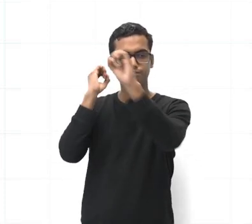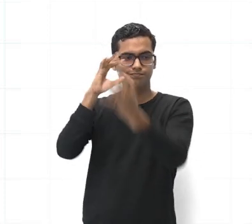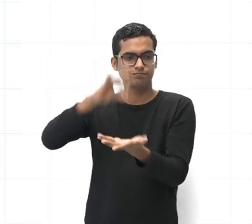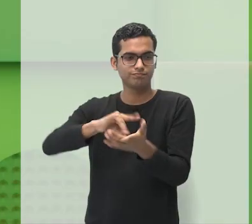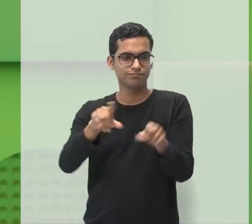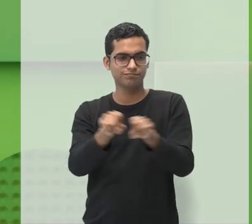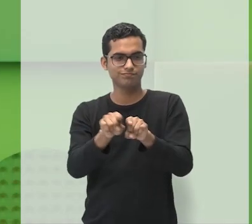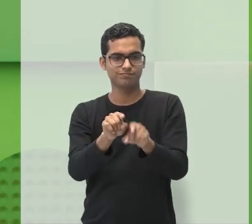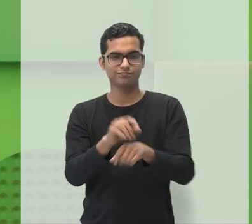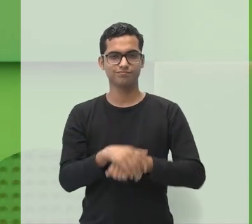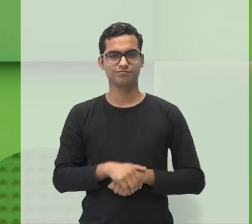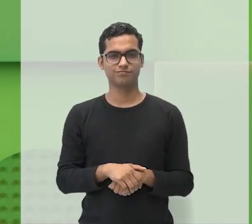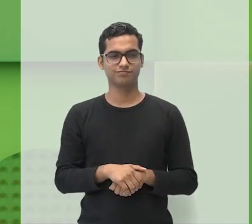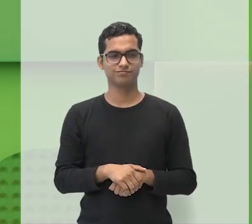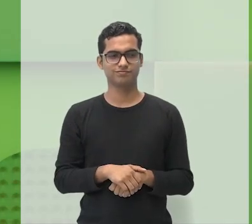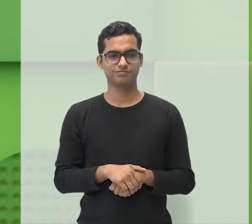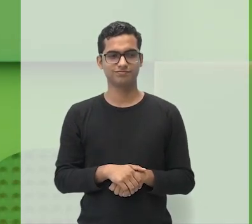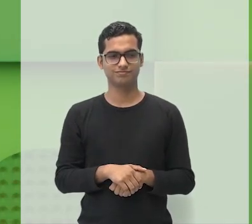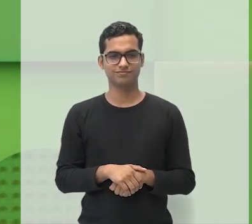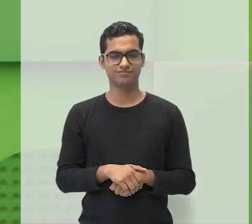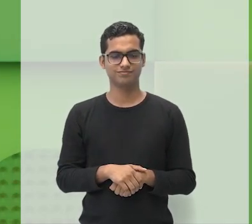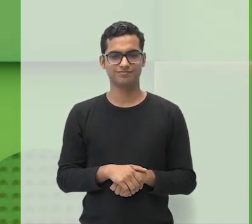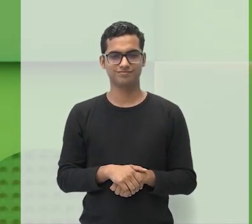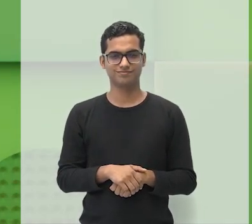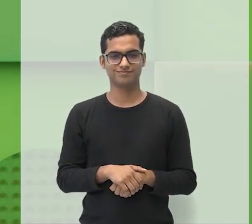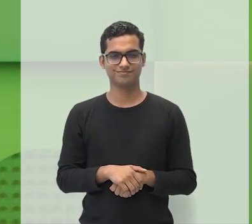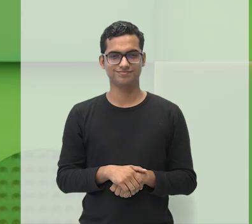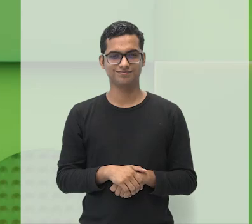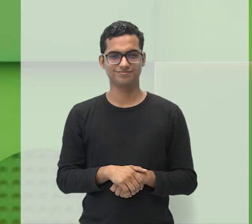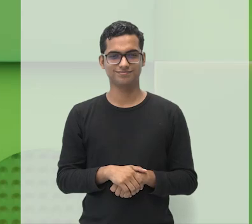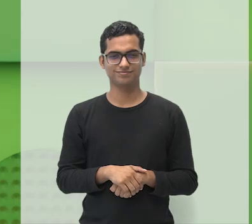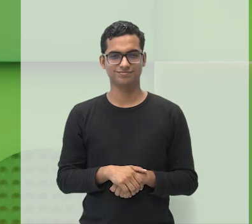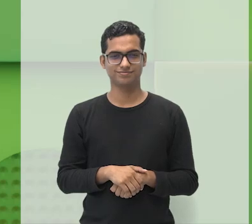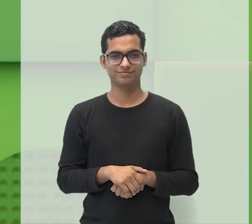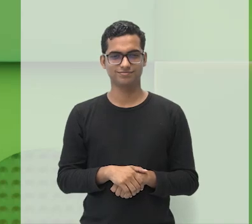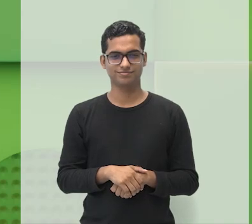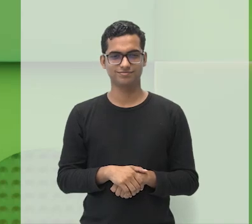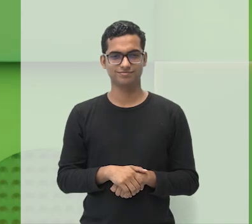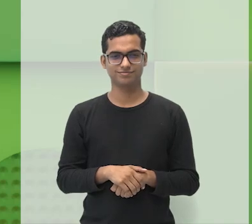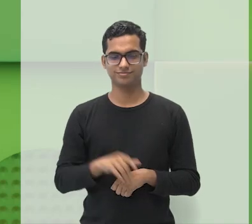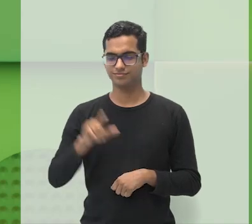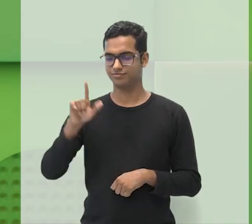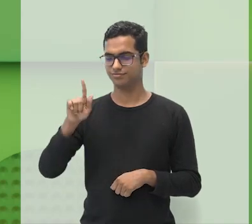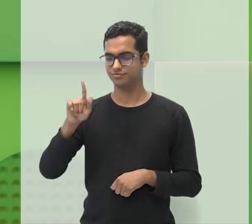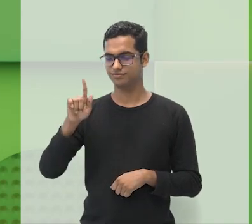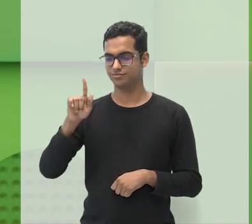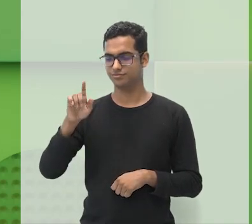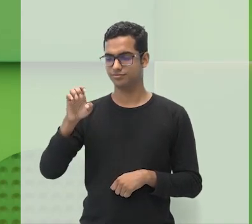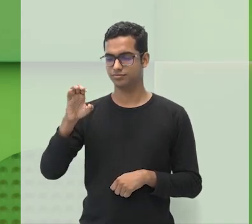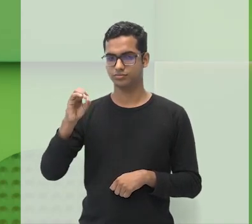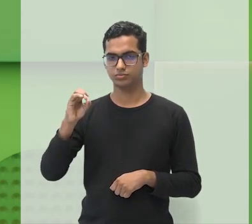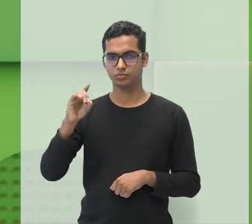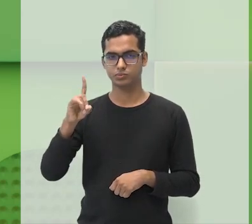formato dela, na verdade, é geóide, ou seja, levemente achatado nos polos,